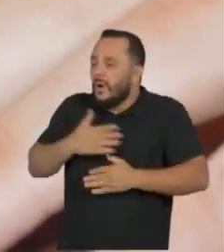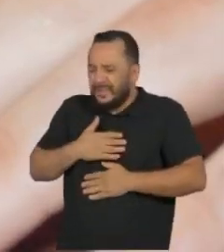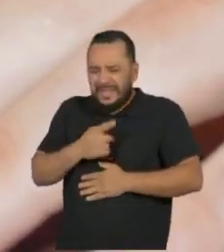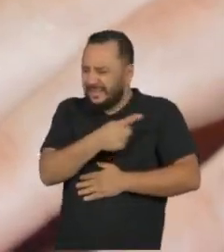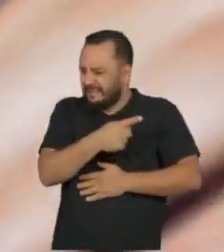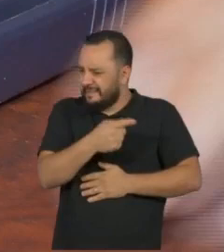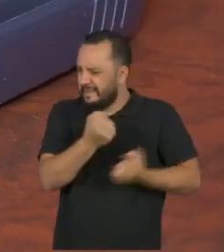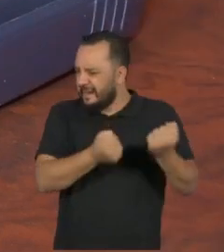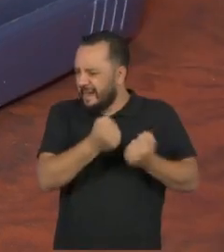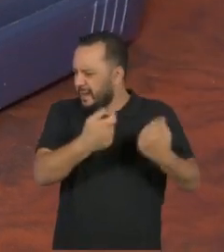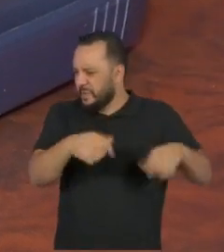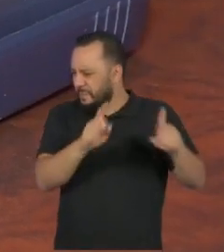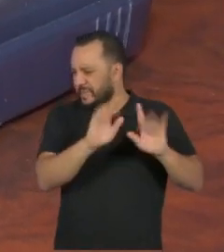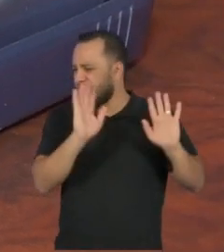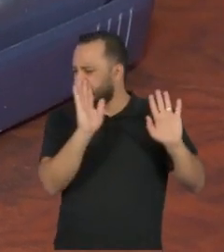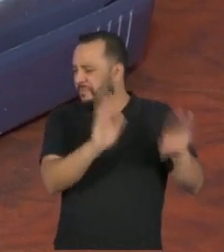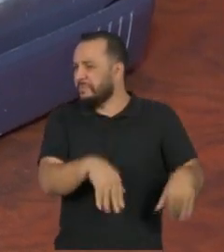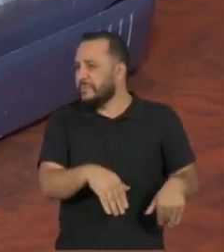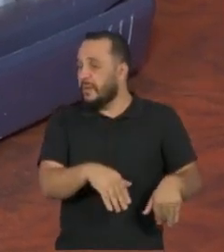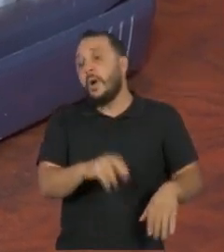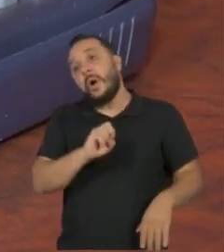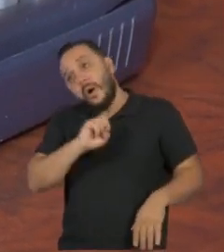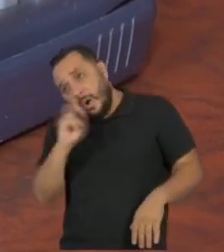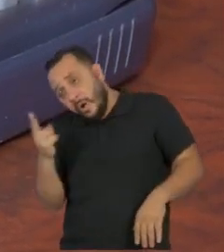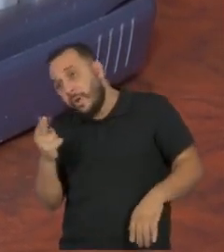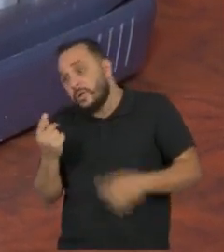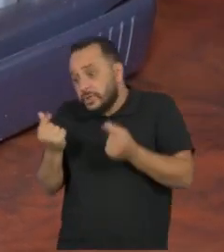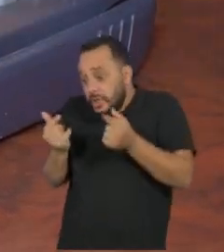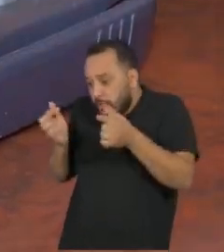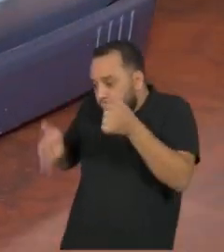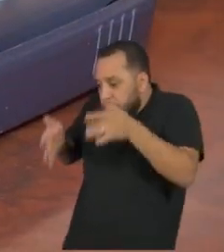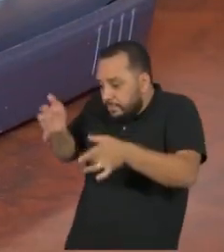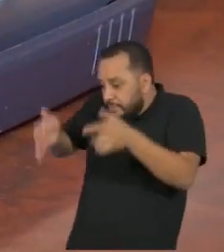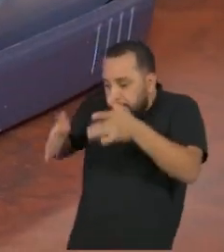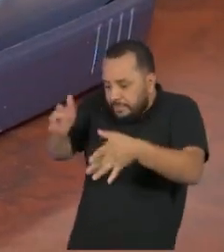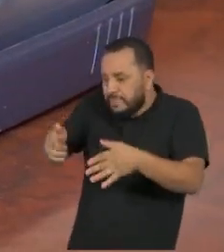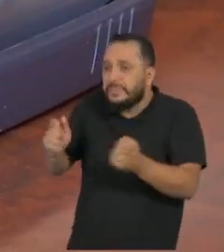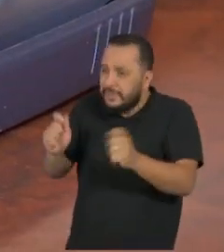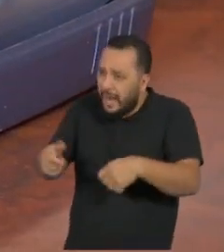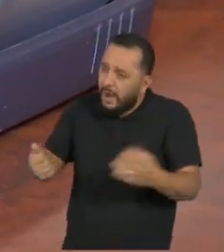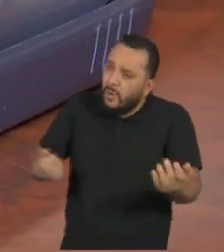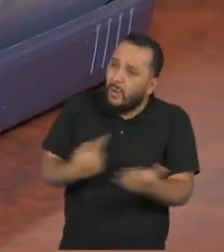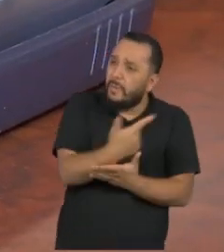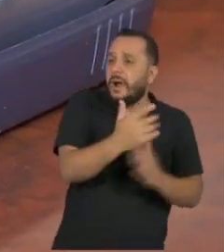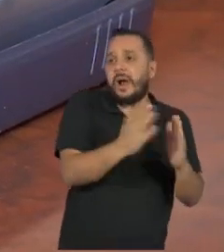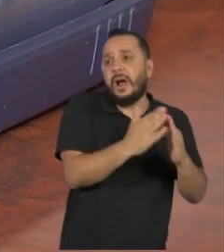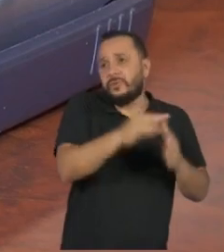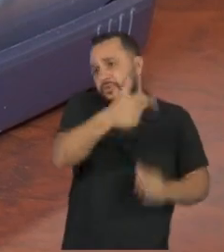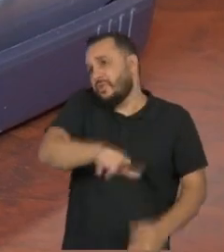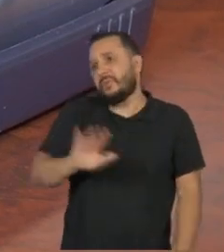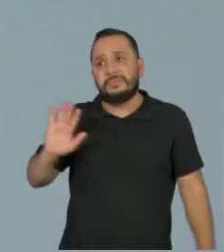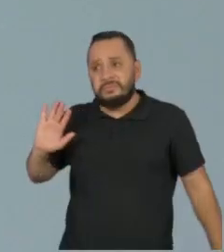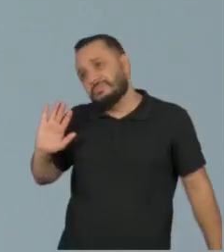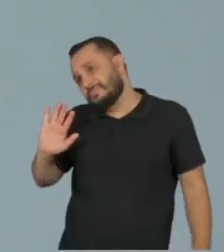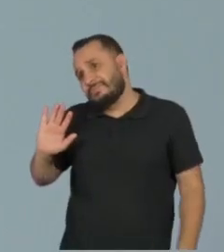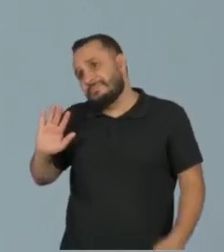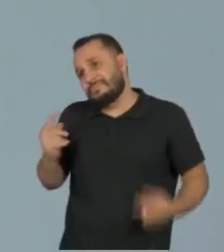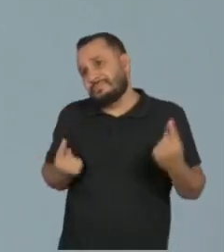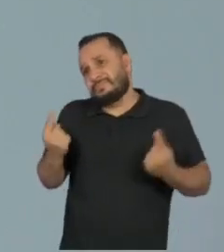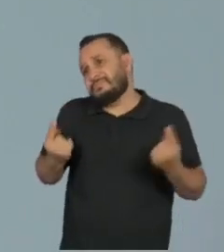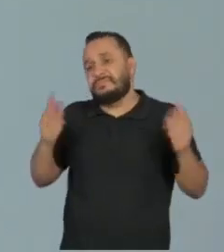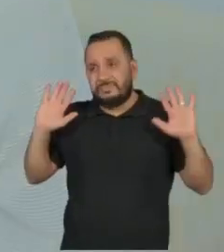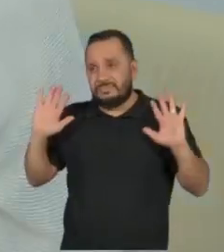não precisava? Não é que começou a sobrar dinheiro para fazer as coisas que estavam faltando? E, Márcia, outro